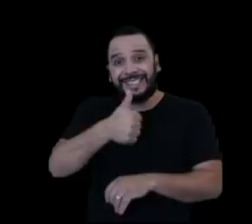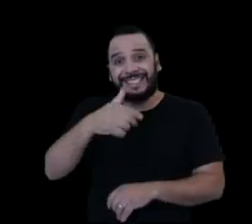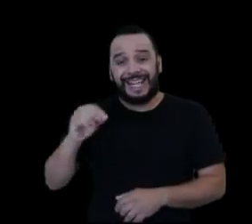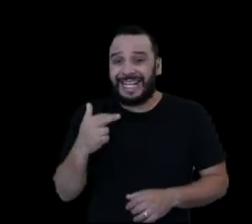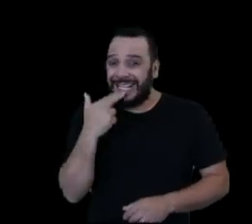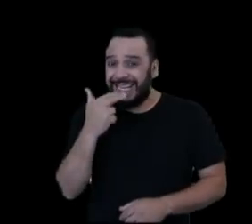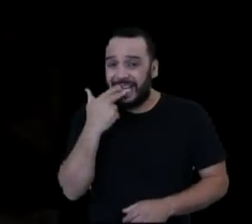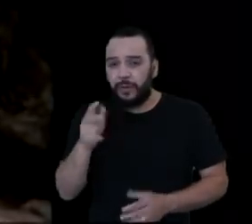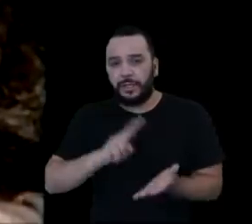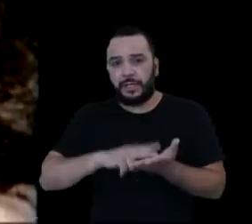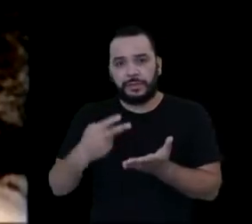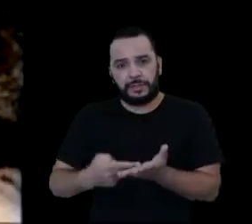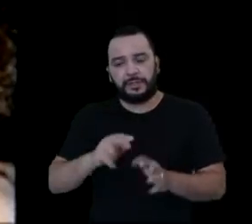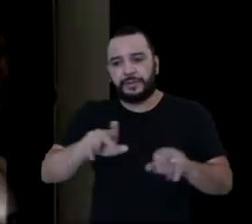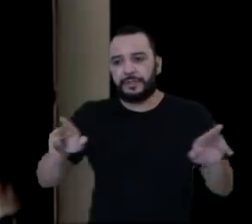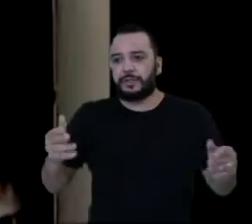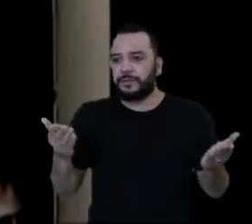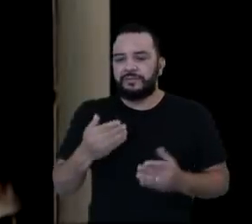literatura.